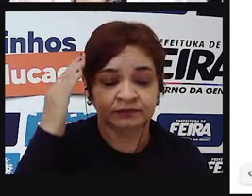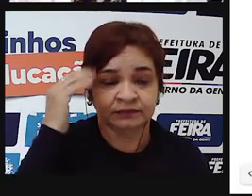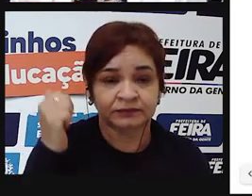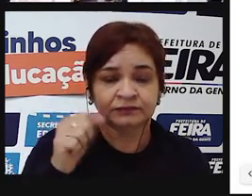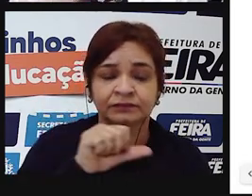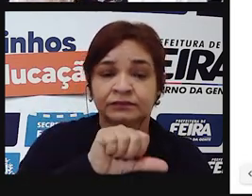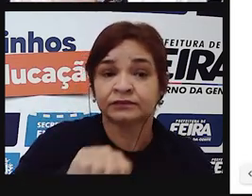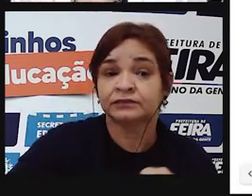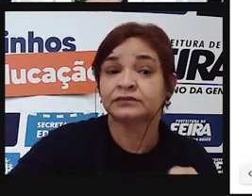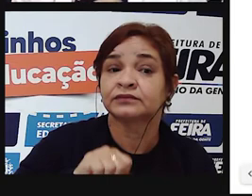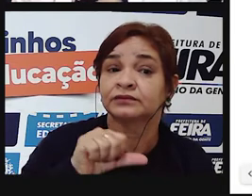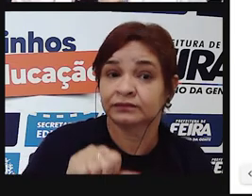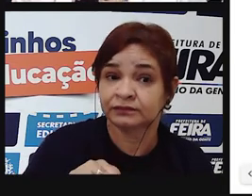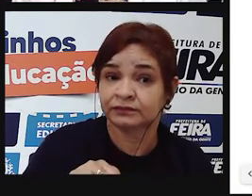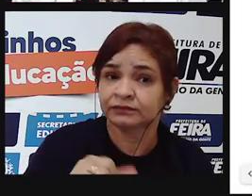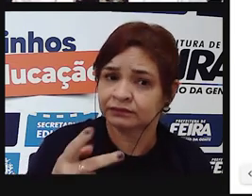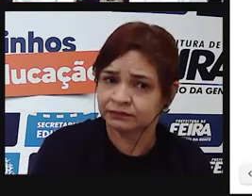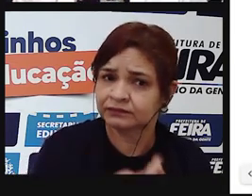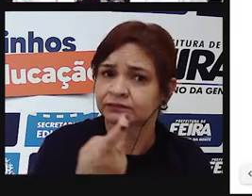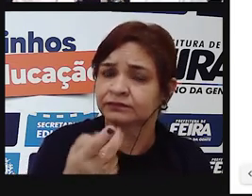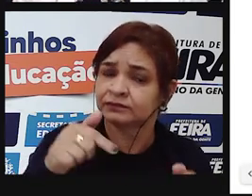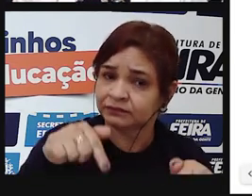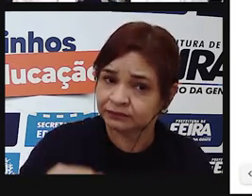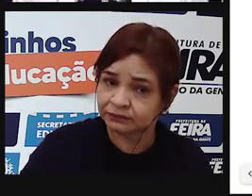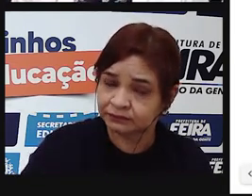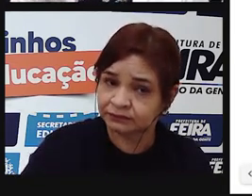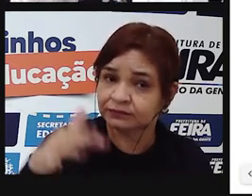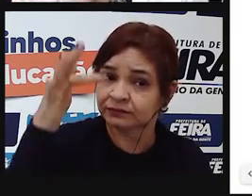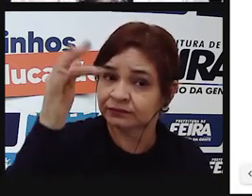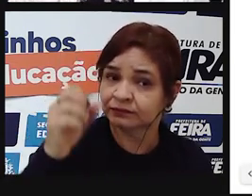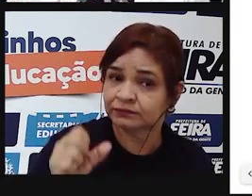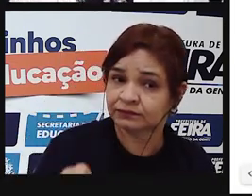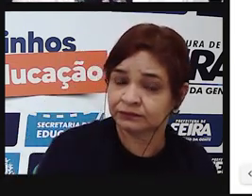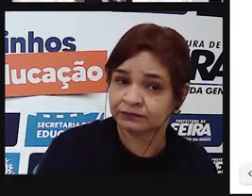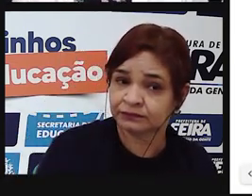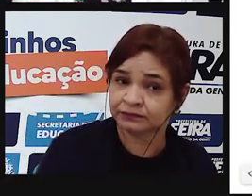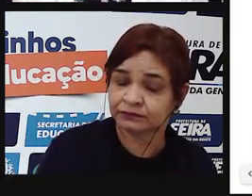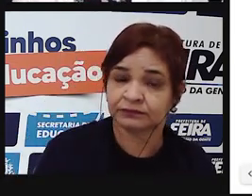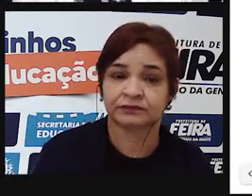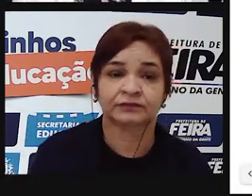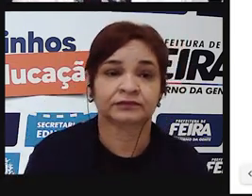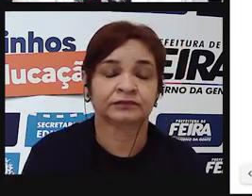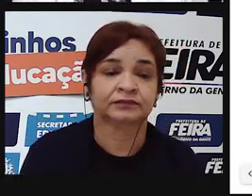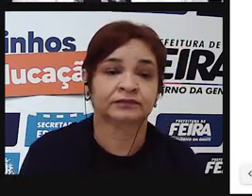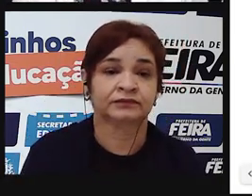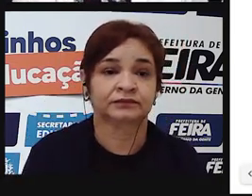essas mudanças e transformações aconteceram aqui, na cidade de Feira?